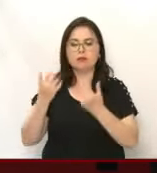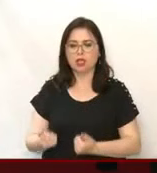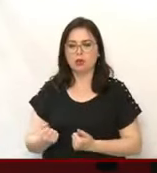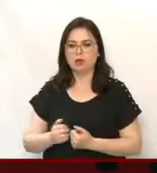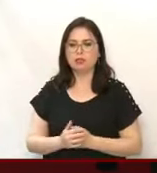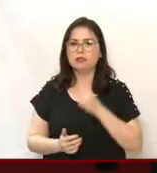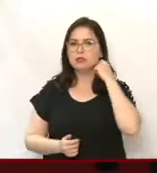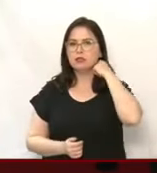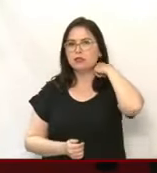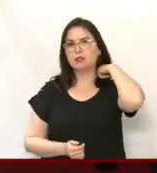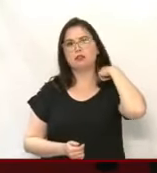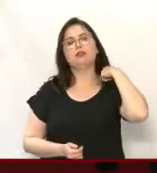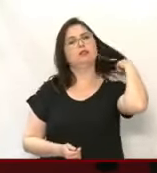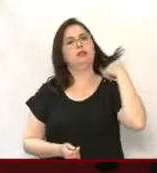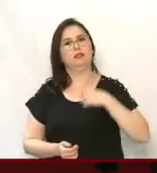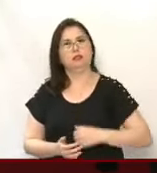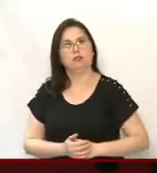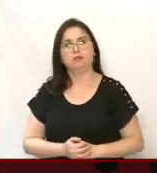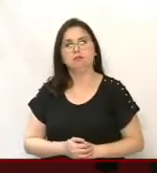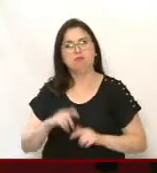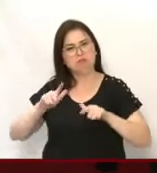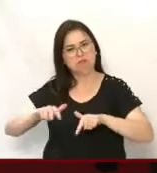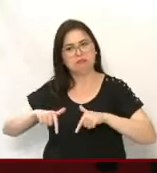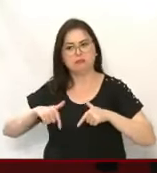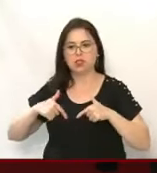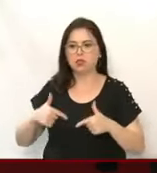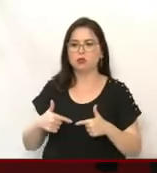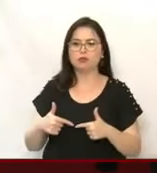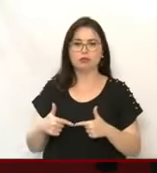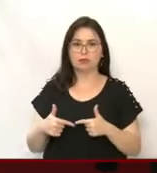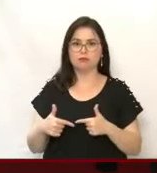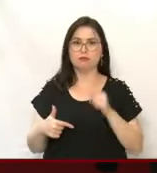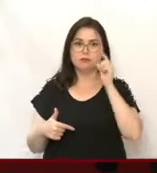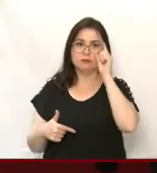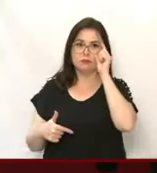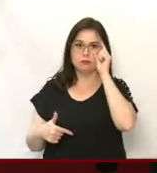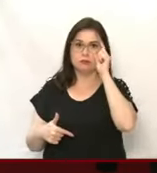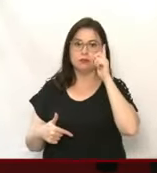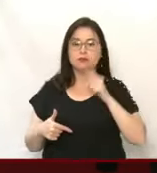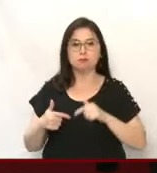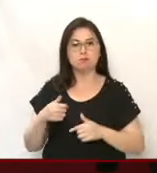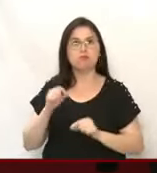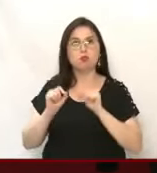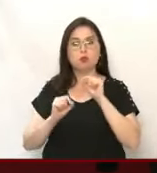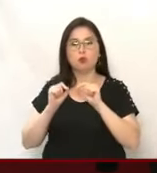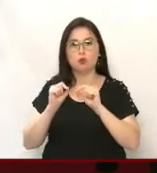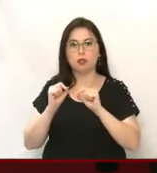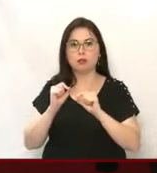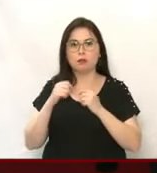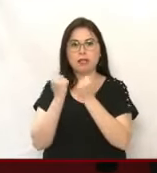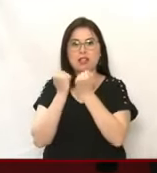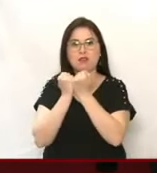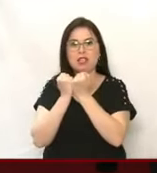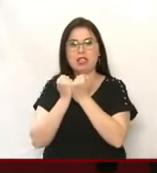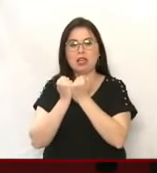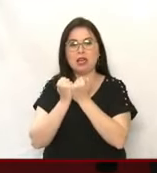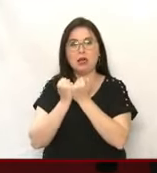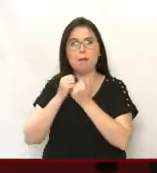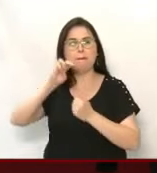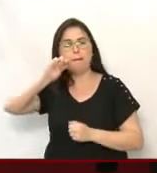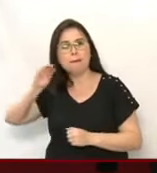Você vai pegar essa bronca. De lutar para revogarmos uma reforma que prometia milhões de empregos, mas só